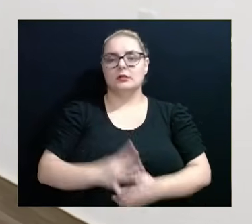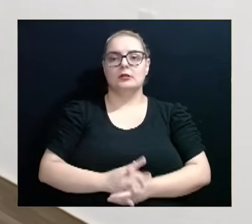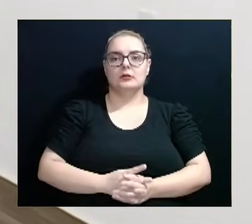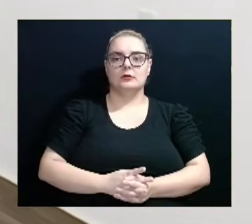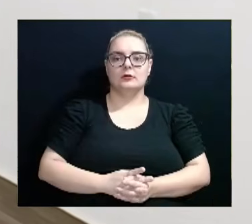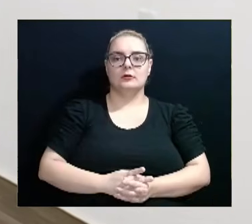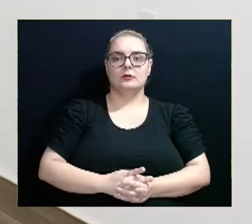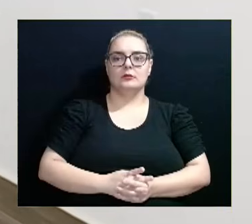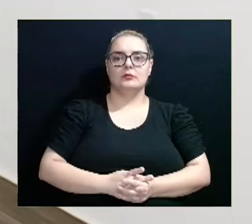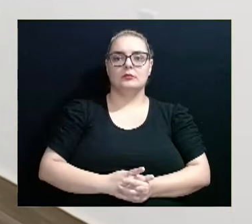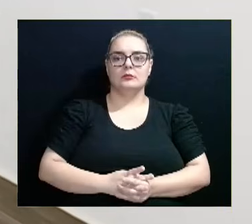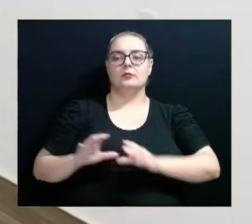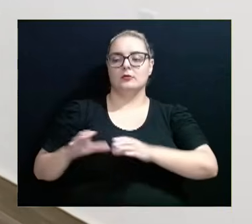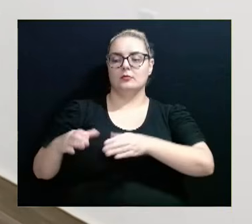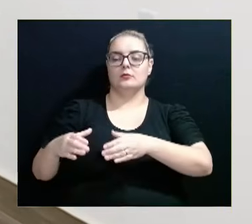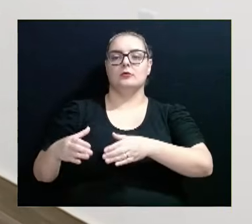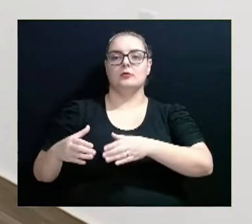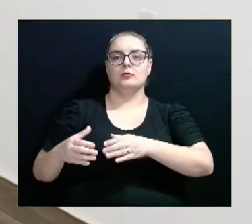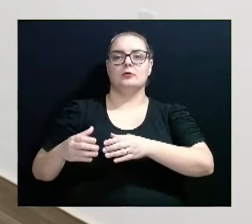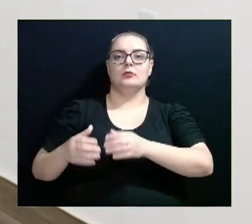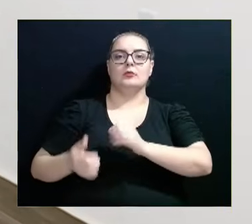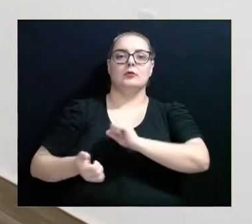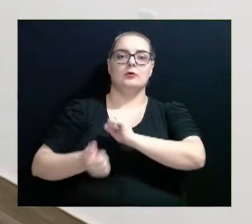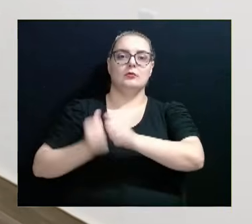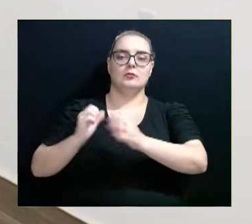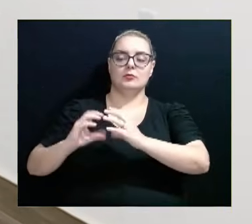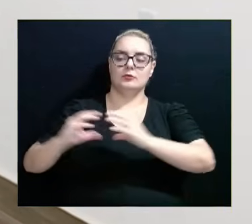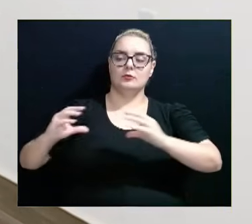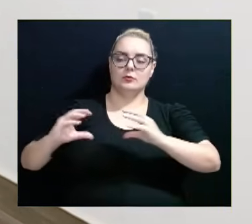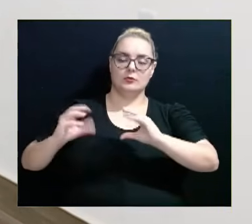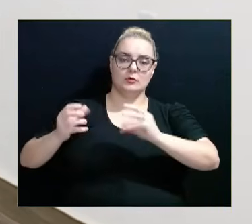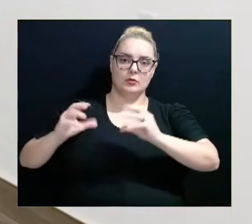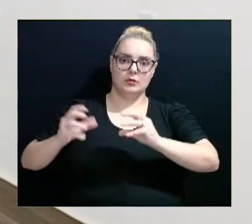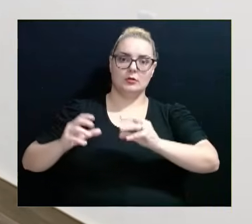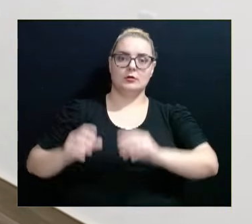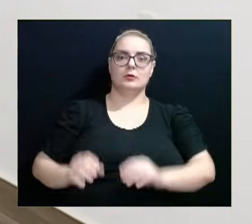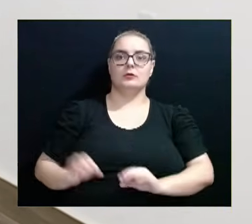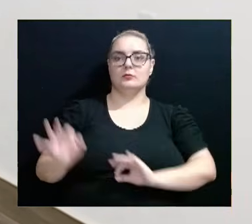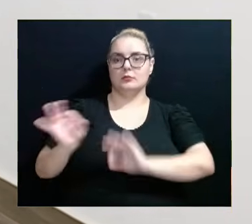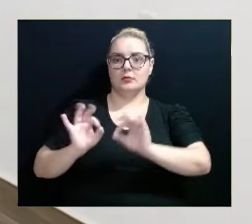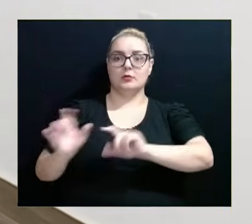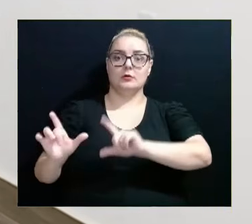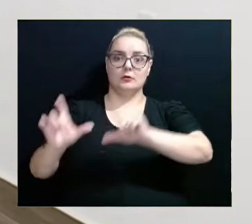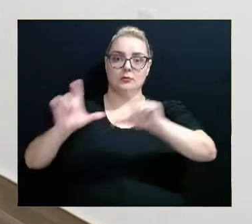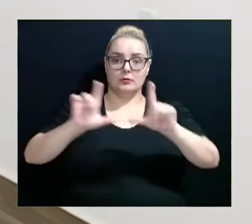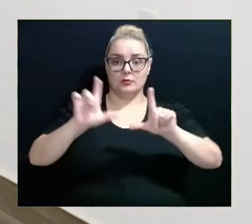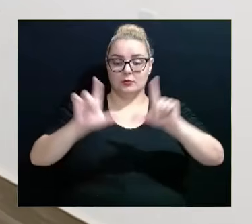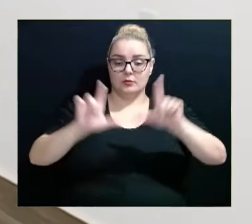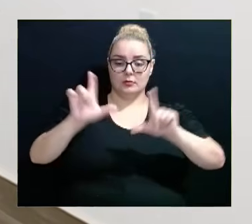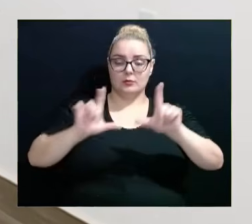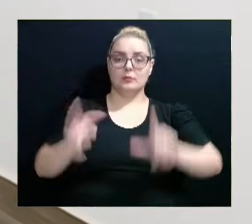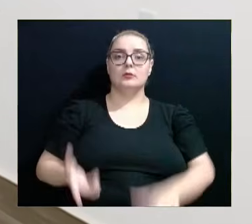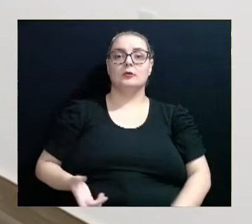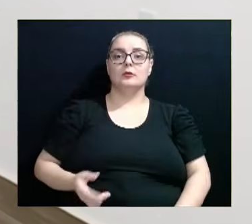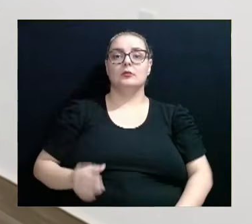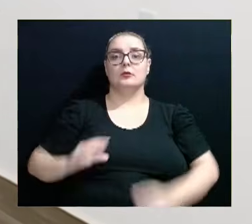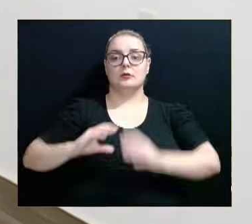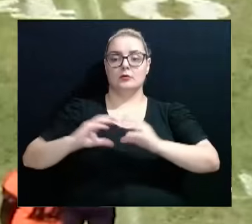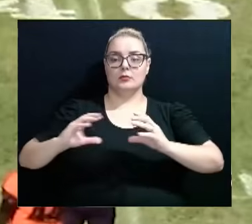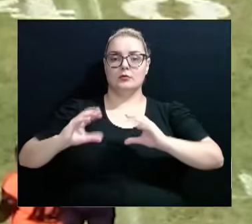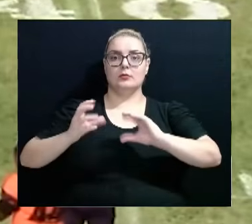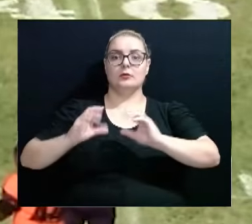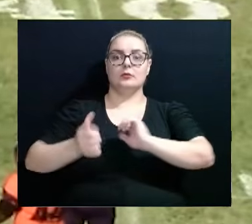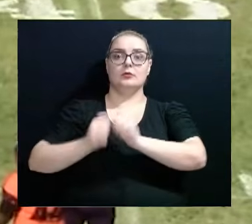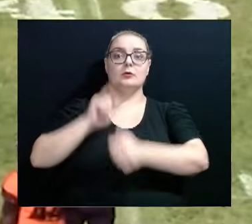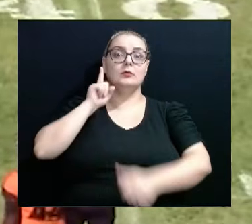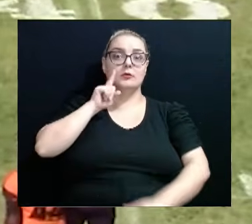dos bastidores, né? Então, hoje o Guarani Indians conta com aproximadamente 150